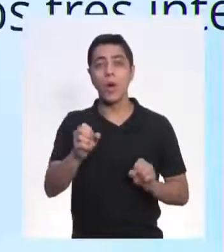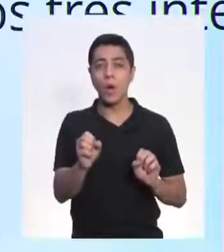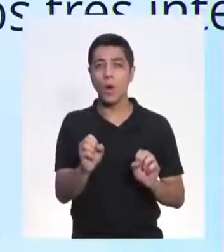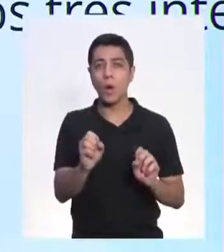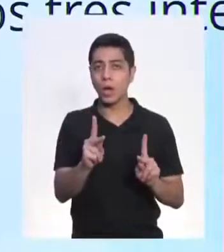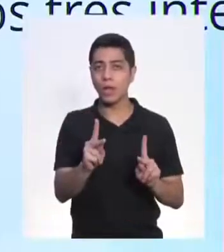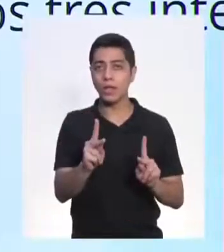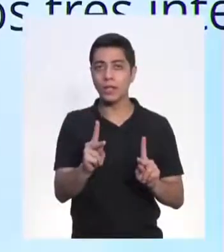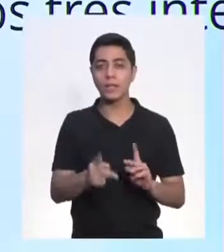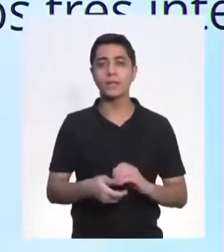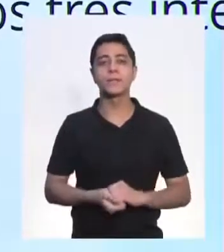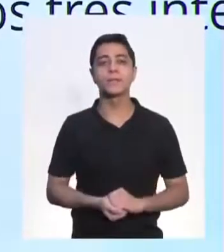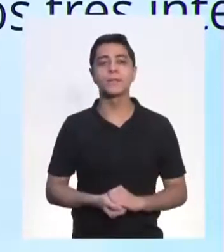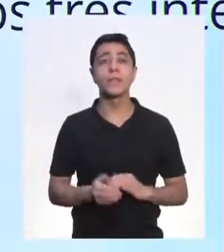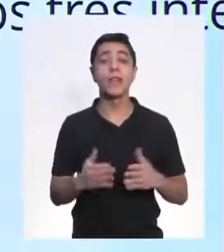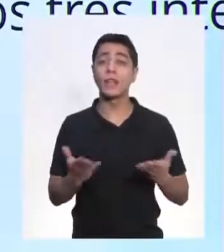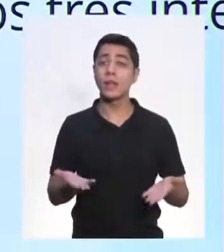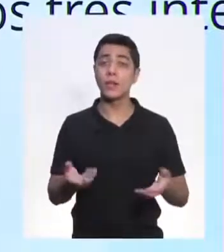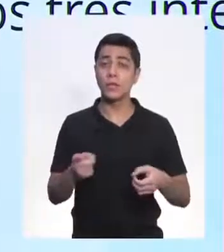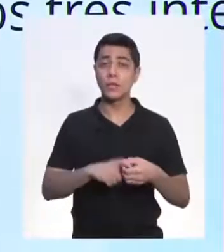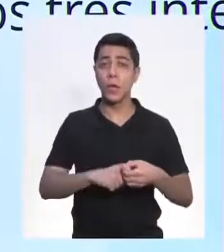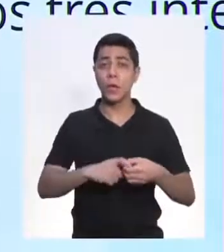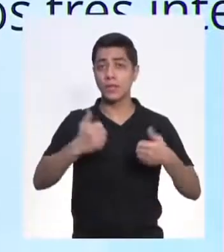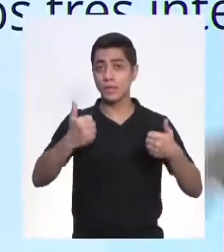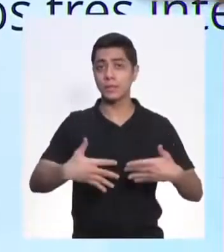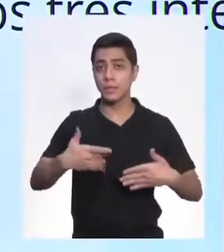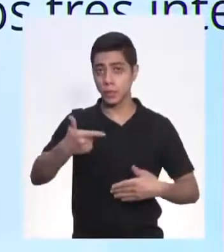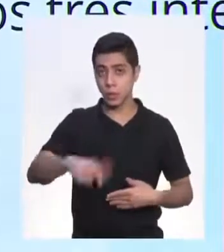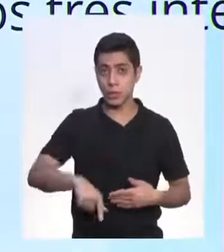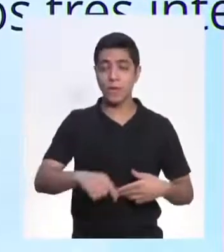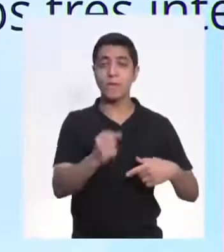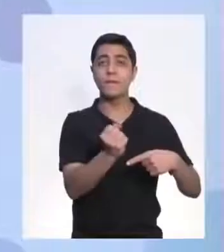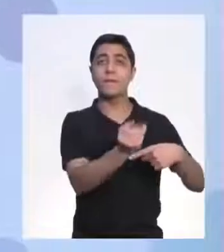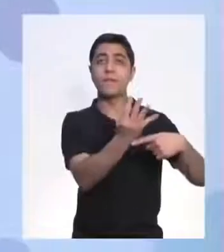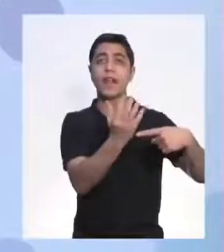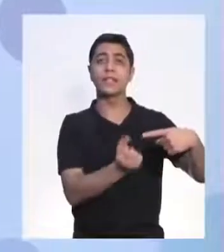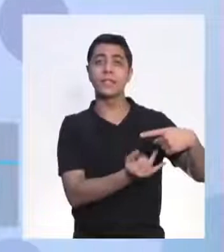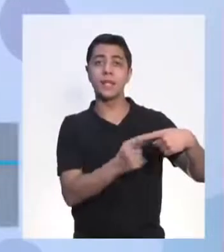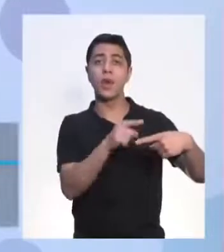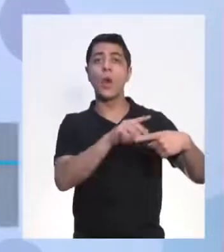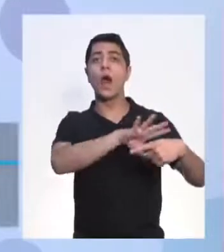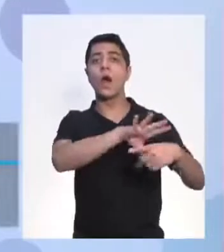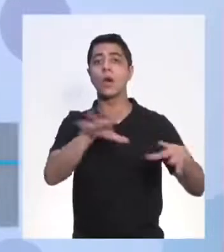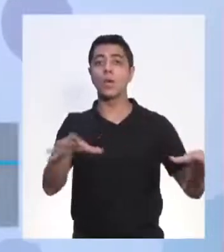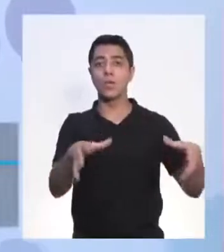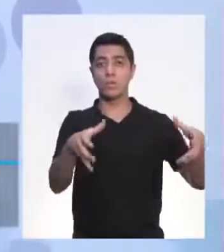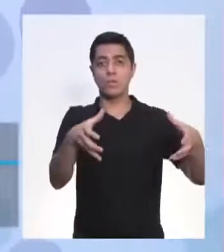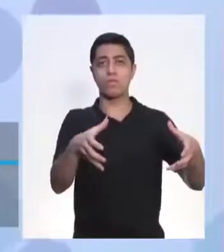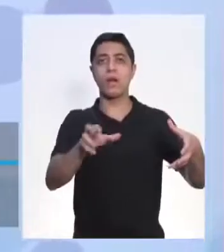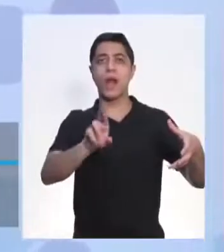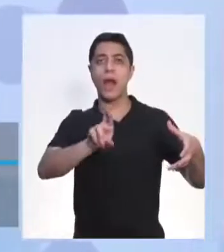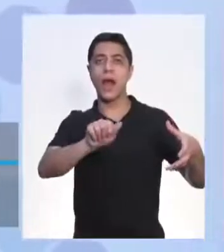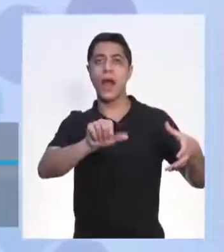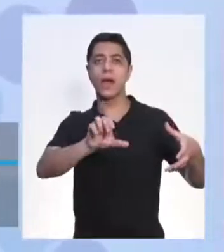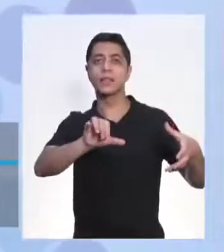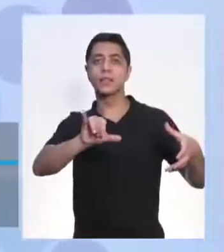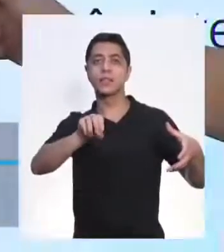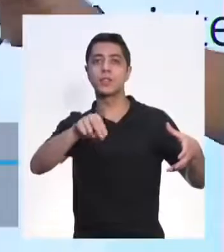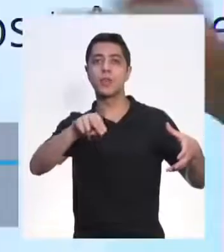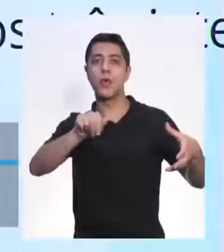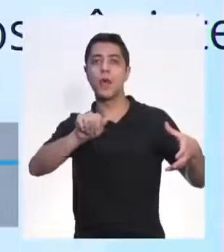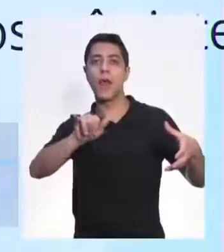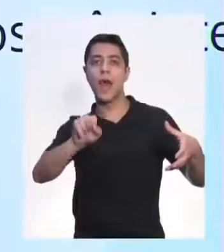retomando. Temos uma fração, a fração pertence ao conjunto dos números racionais e toda fração pode